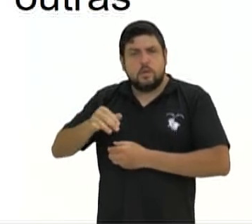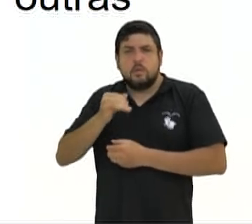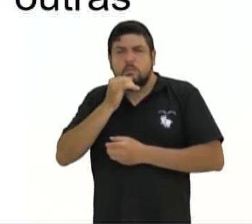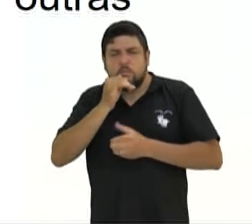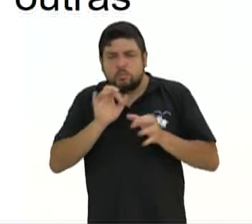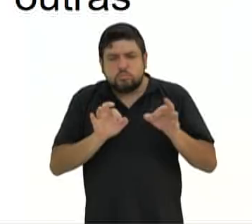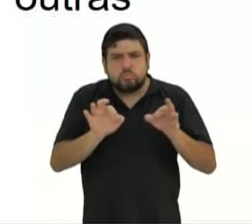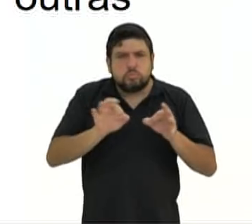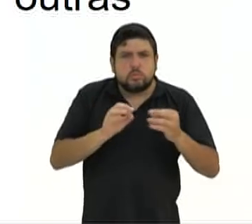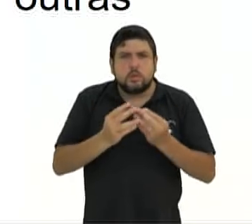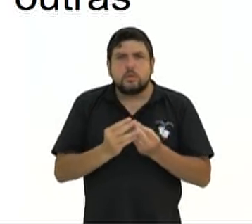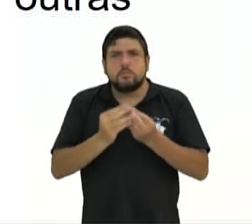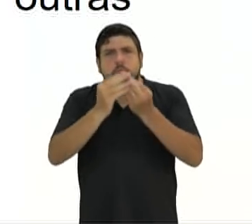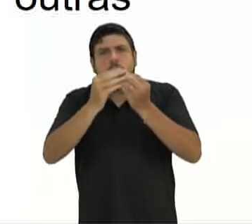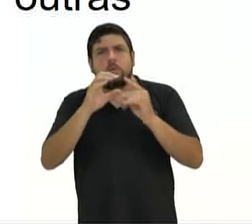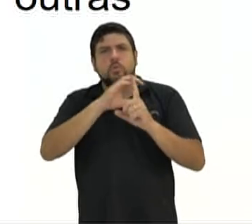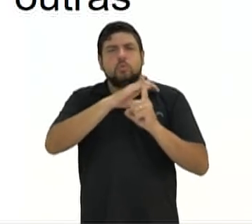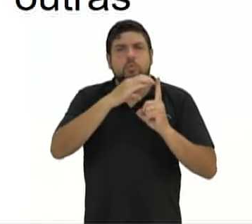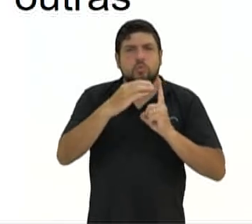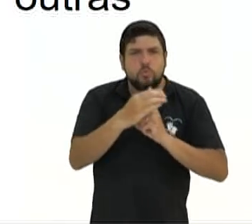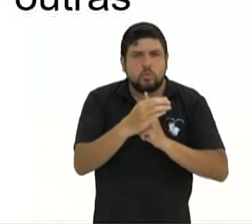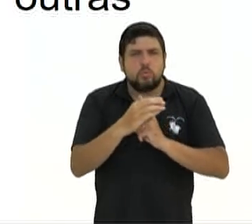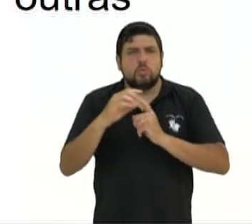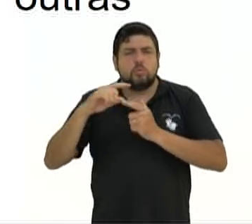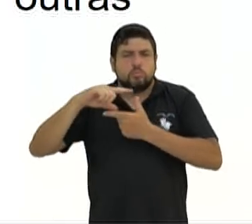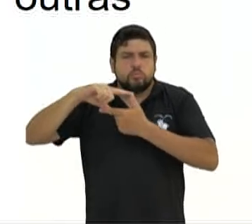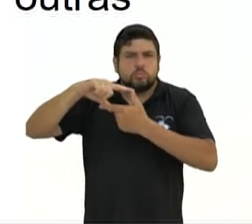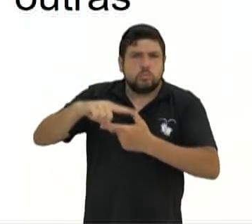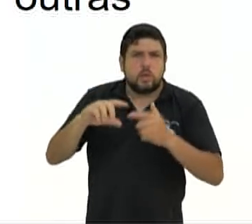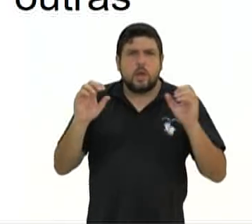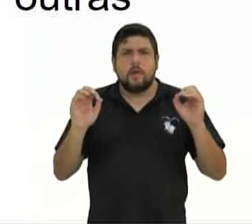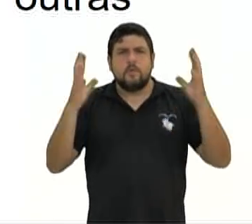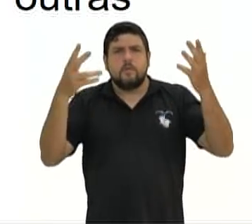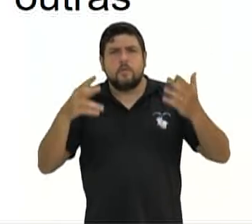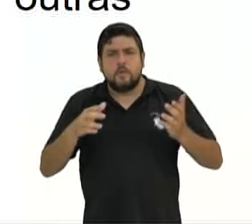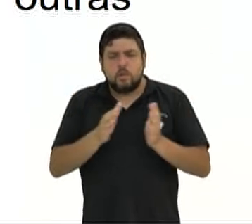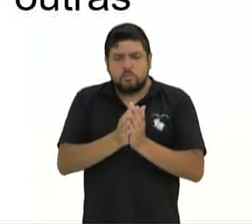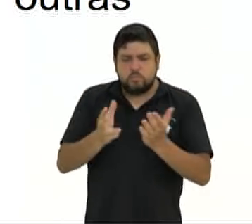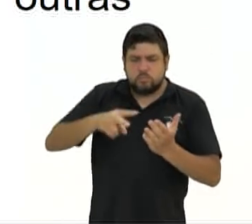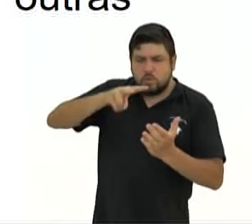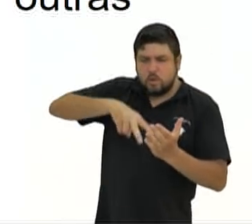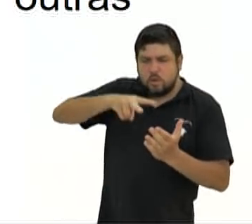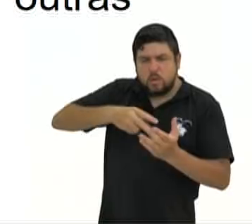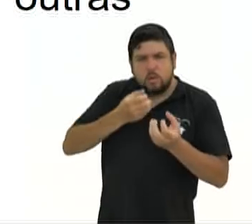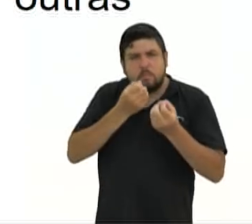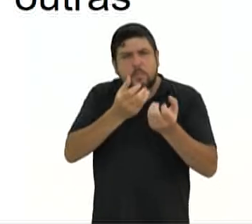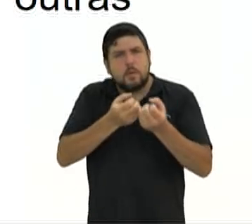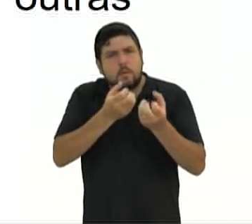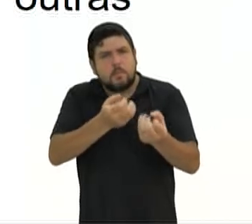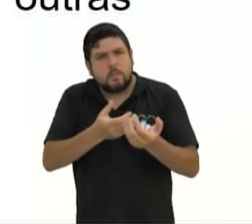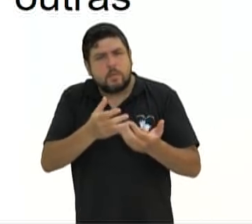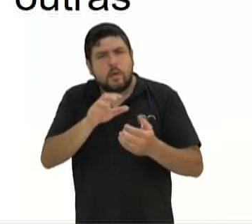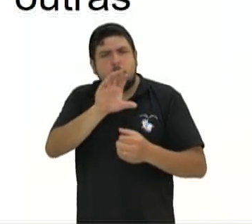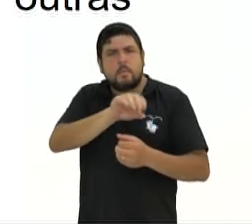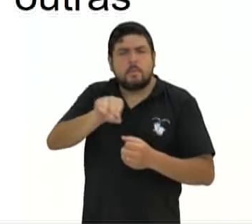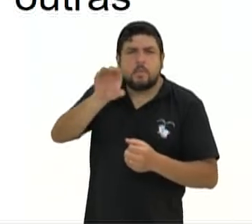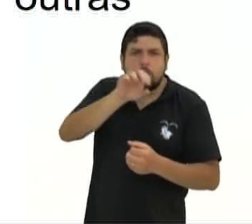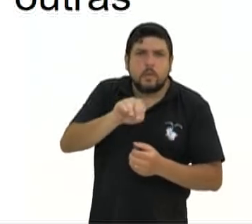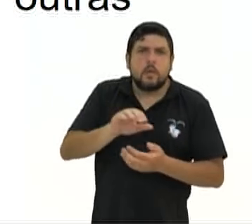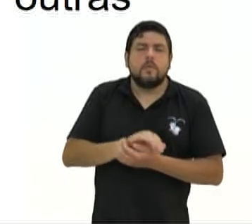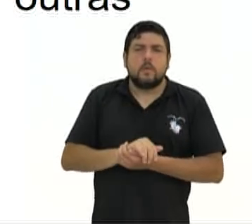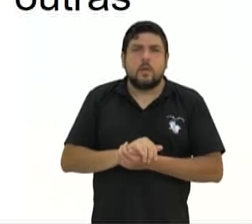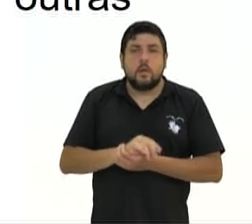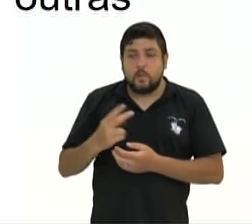as missas, os cultos, os rituais, as festas, ler o livro sagrado, contar as histórias, além de todas